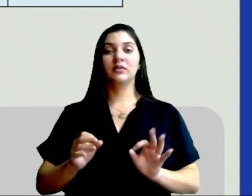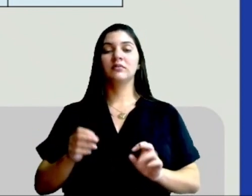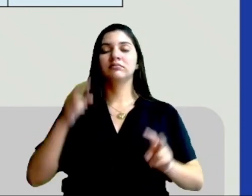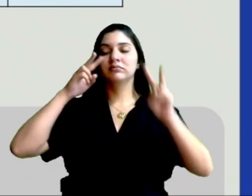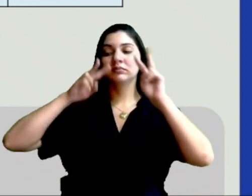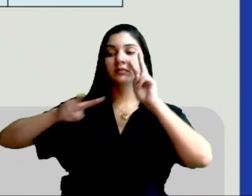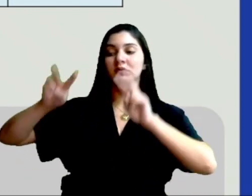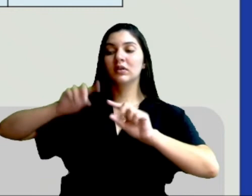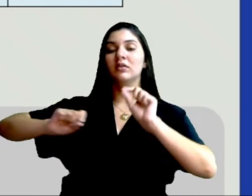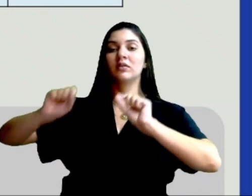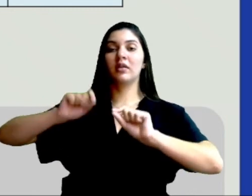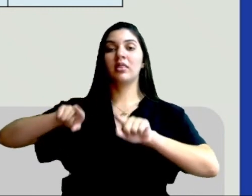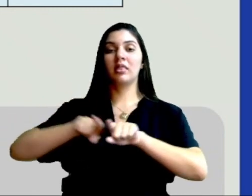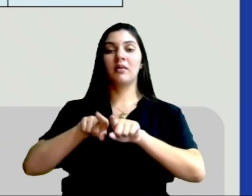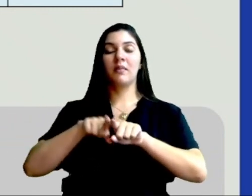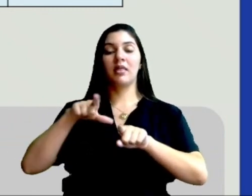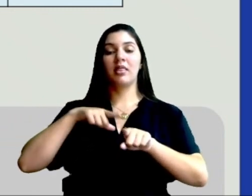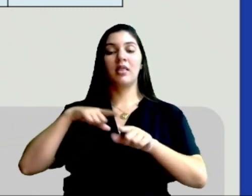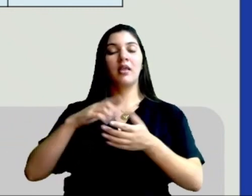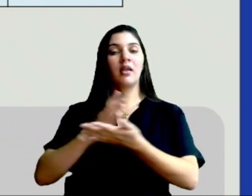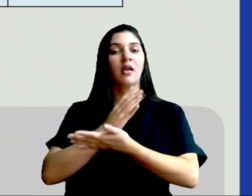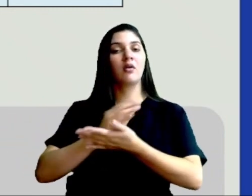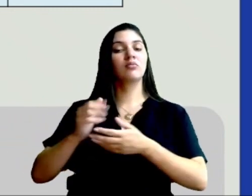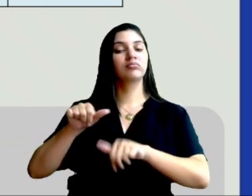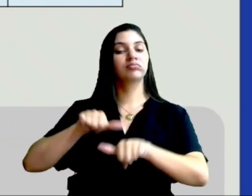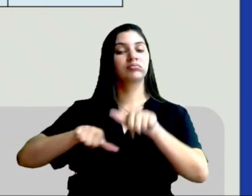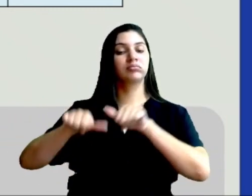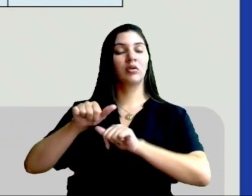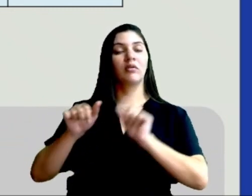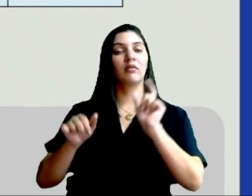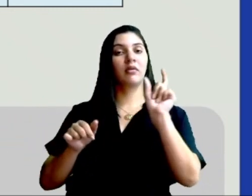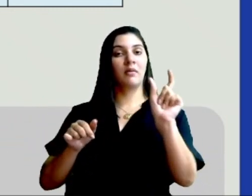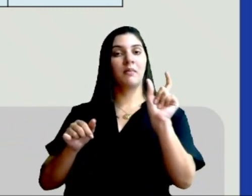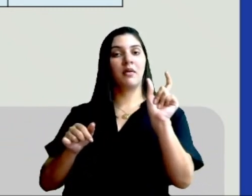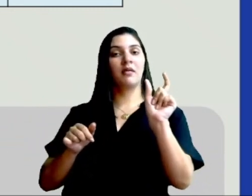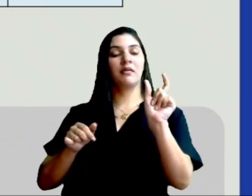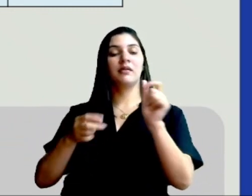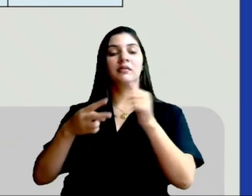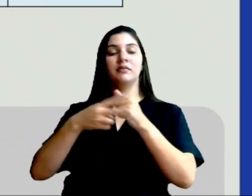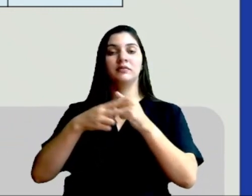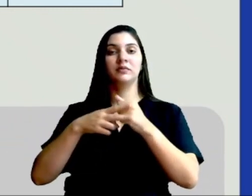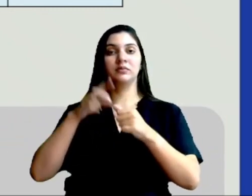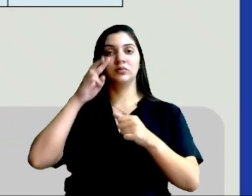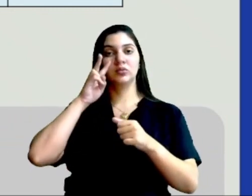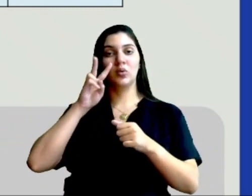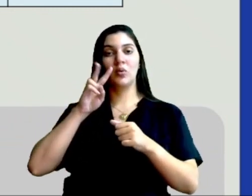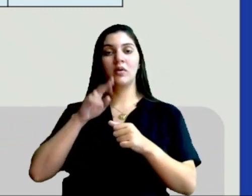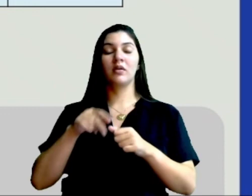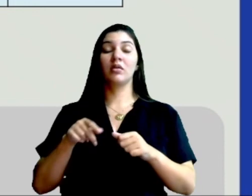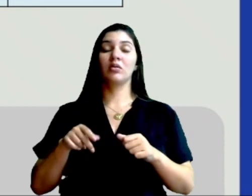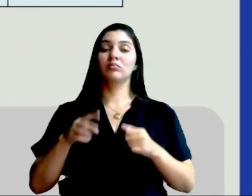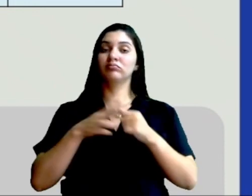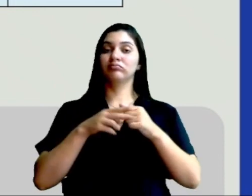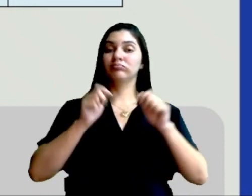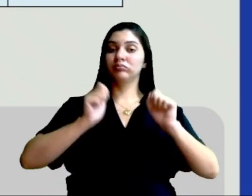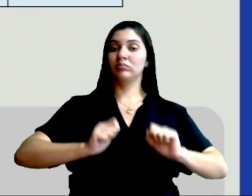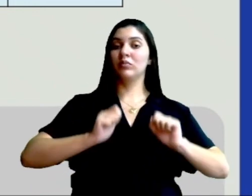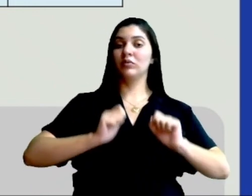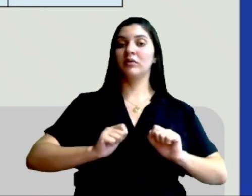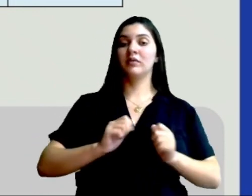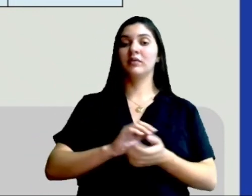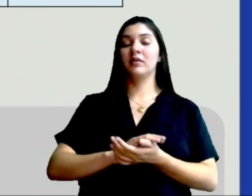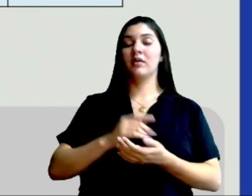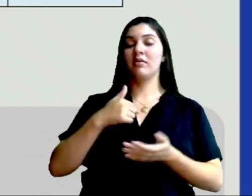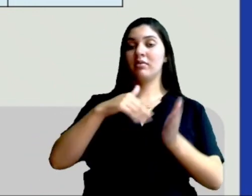observam que eles também sofrem alteração na raiz do verbo. Ó, do verbo poder,